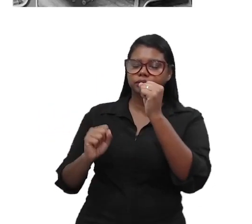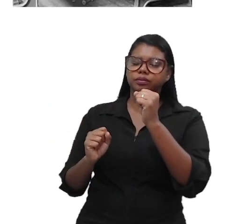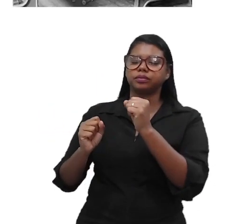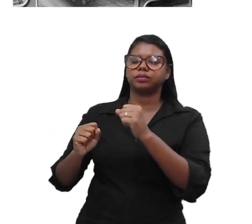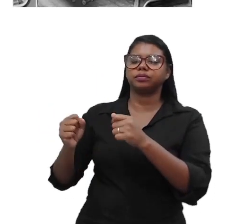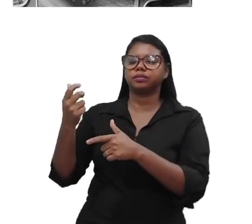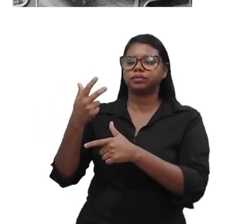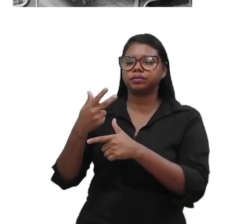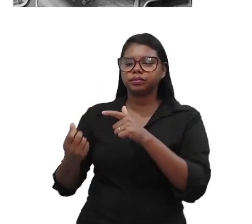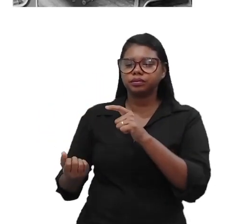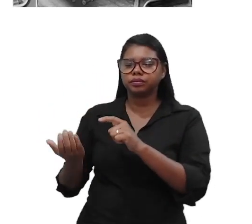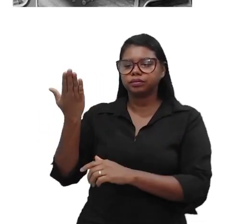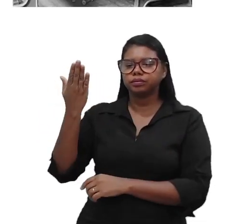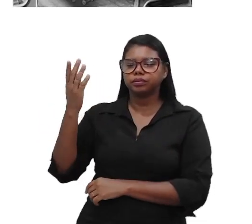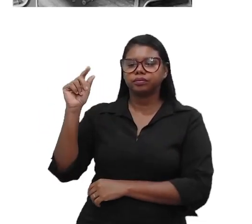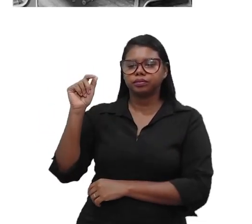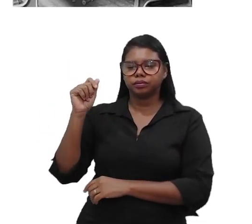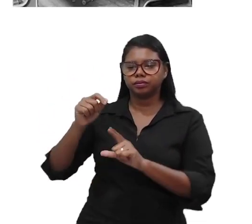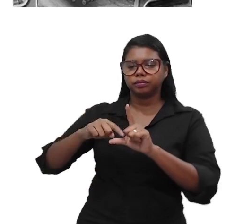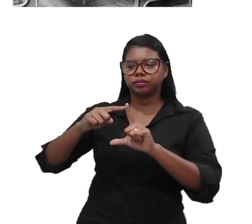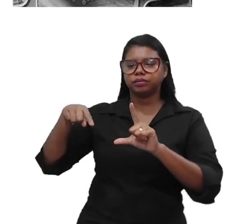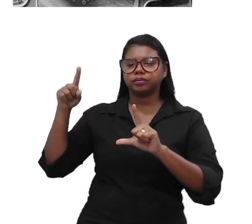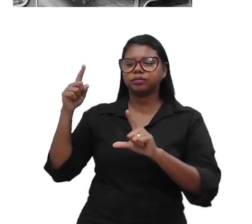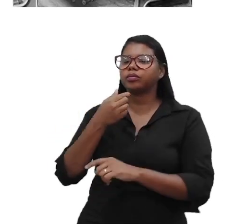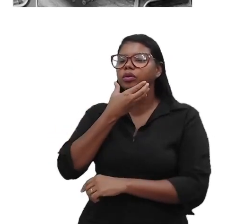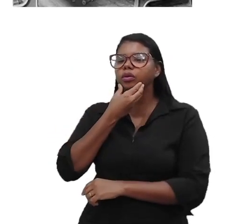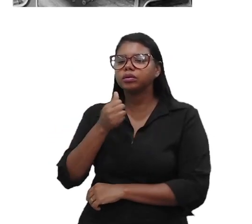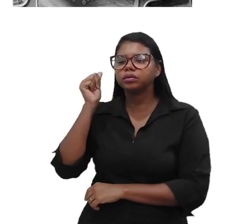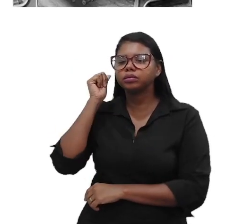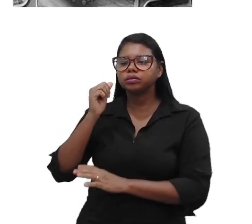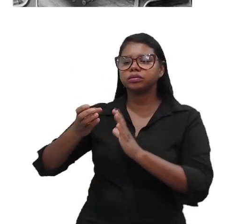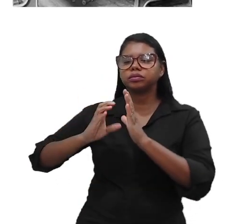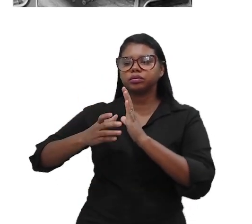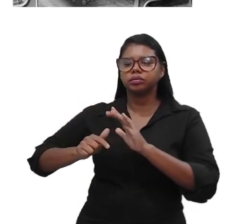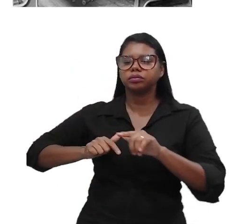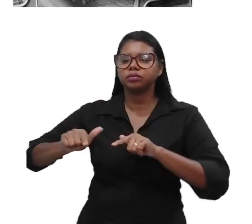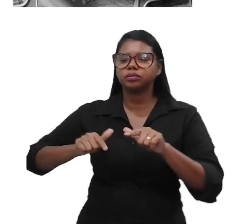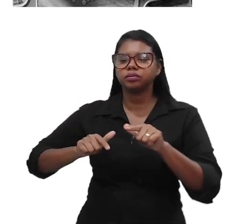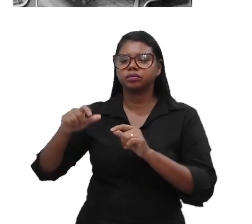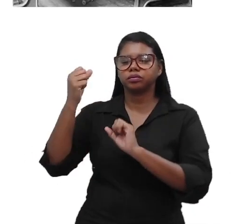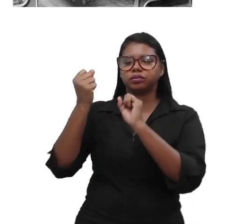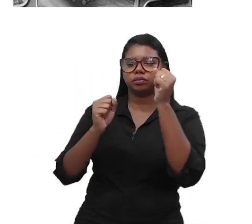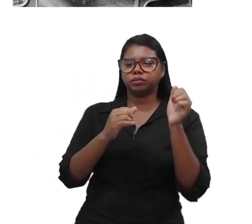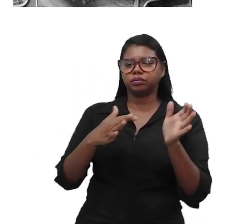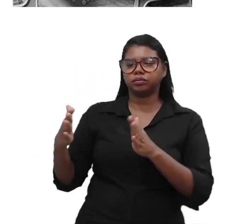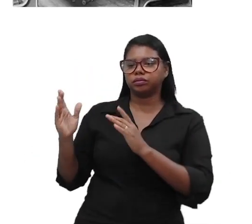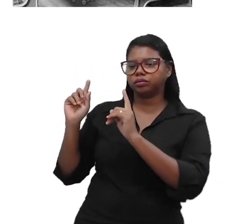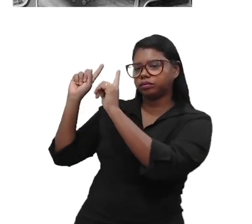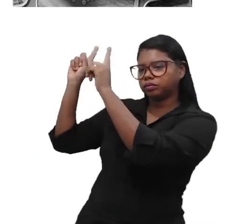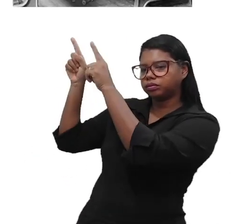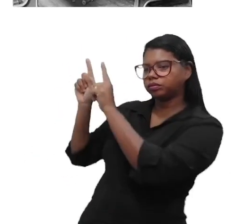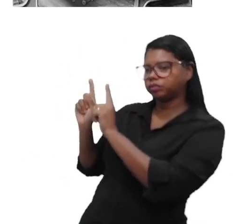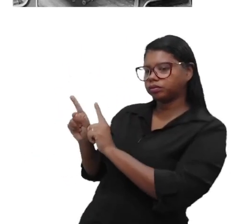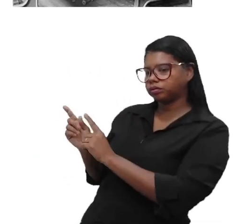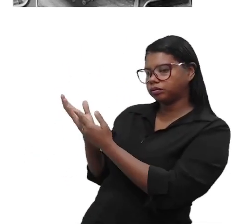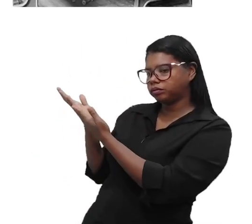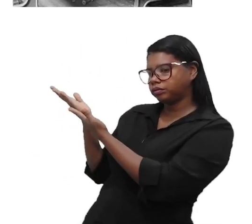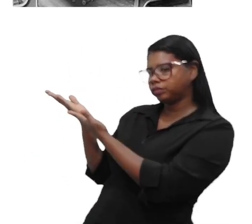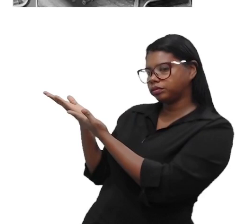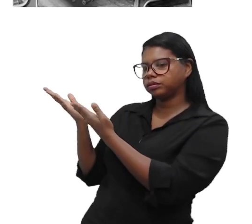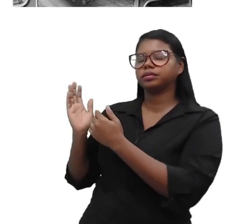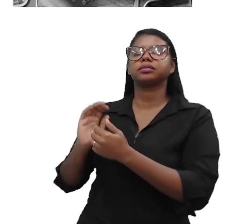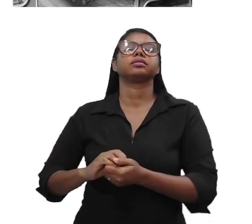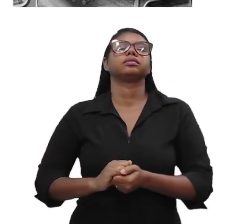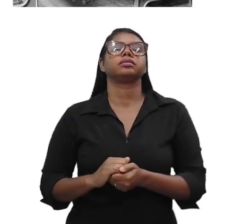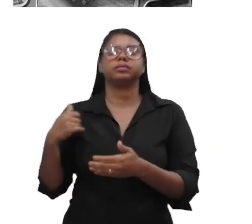uma série de imagens que mostram, né, homens e mulheres trabalhando na produção em série. Essa produção em série, a